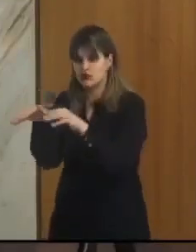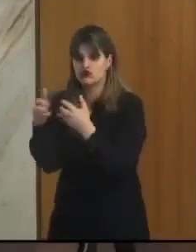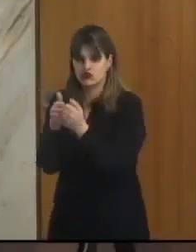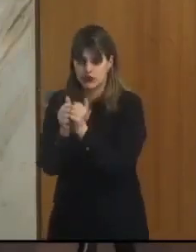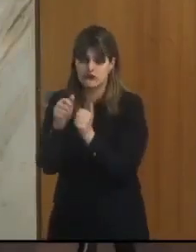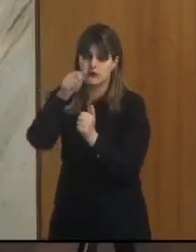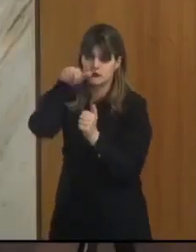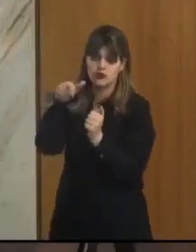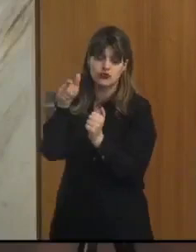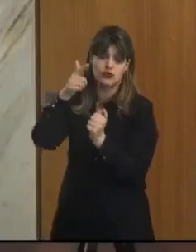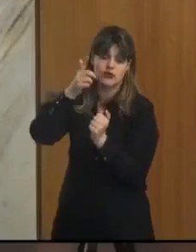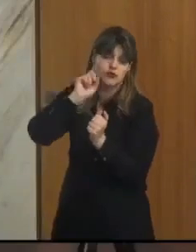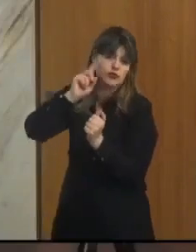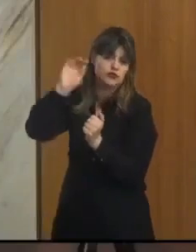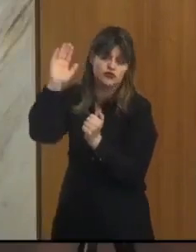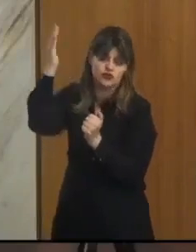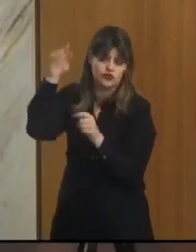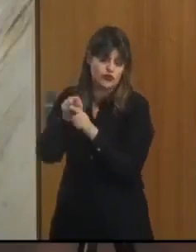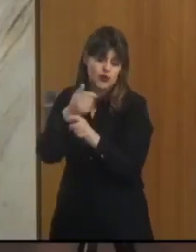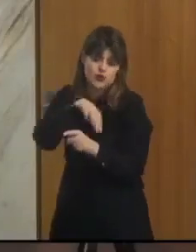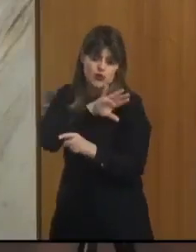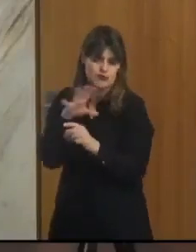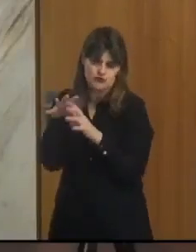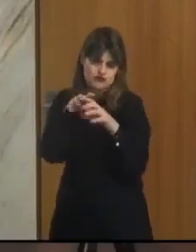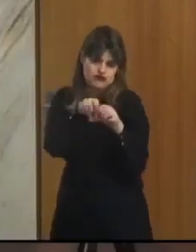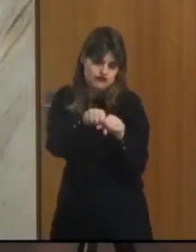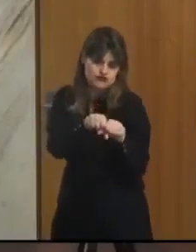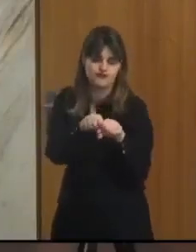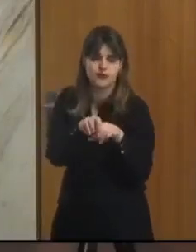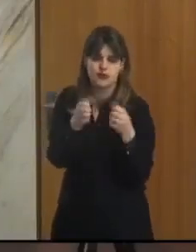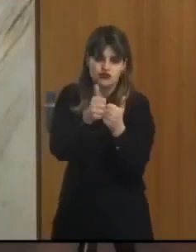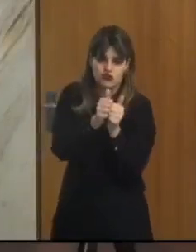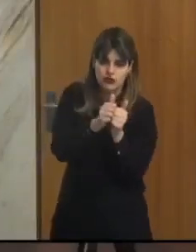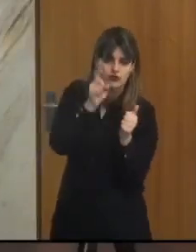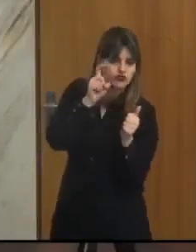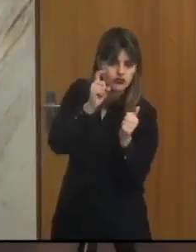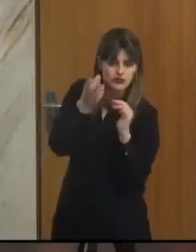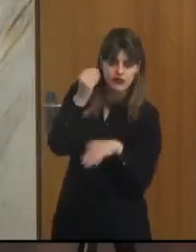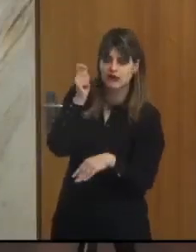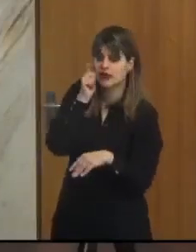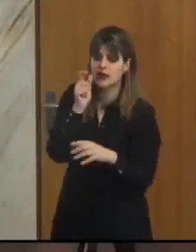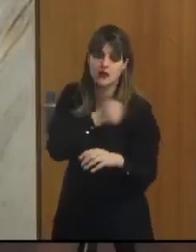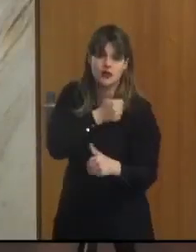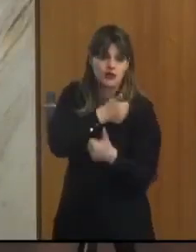porque estariam mais seguros, protegidos. Os que não chegaram à cidade de Coimbra terão ficado por lá, nas